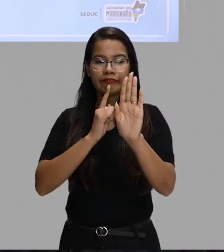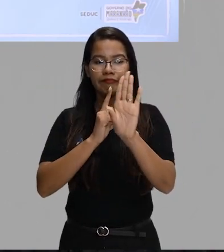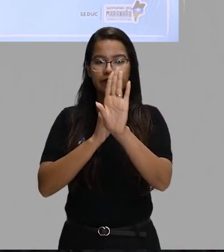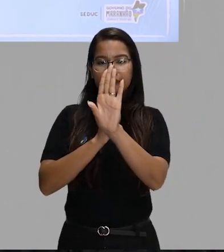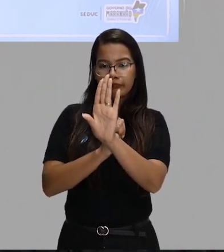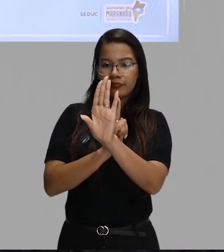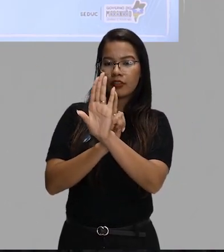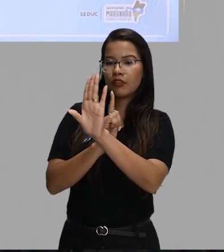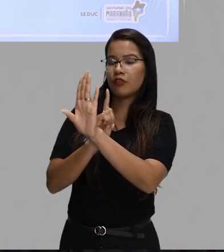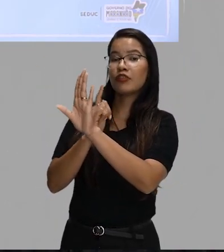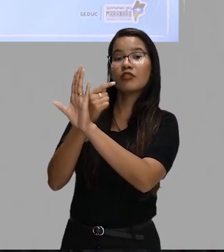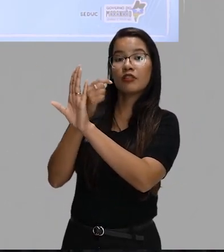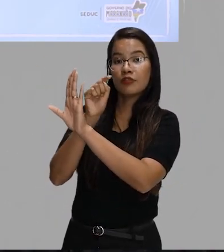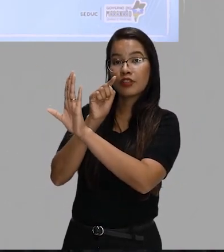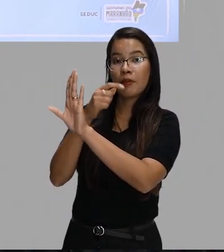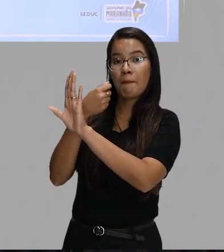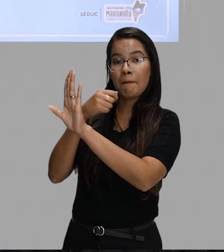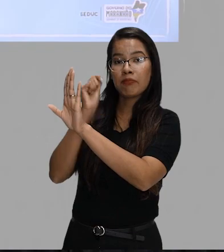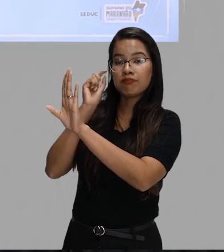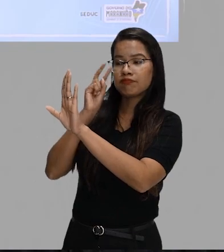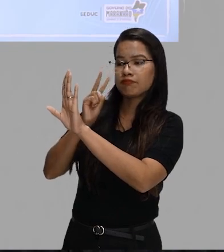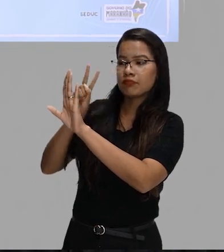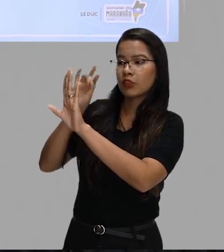externo, a esta janela.